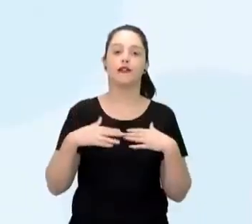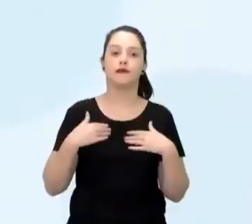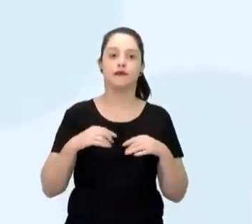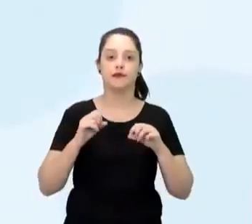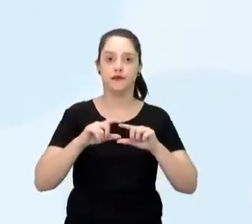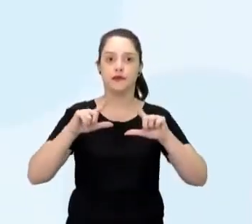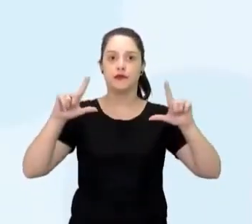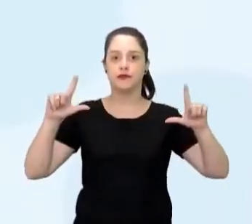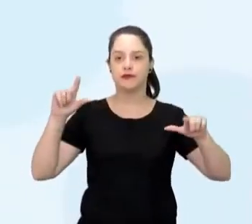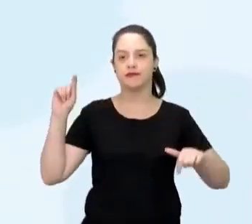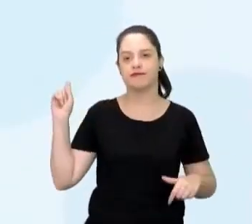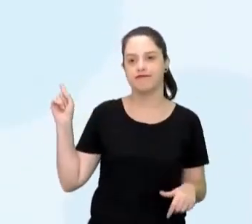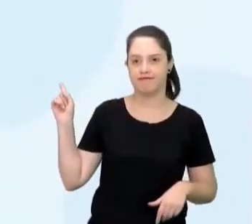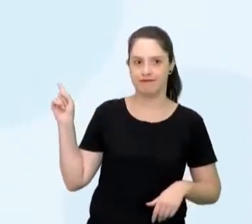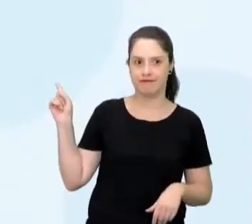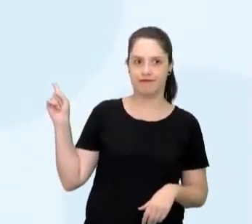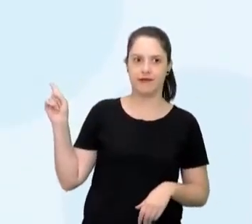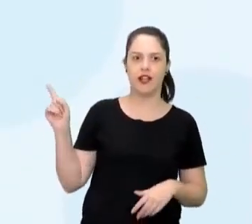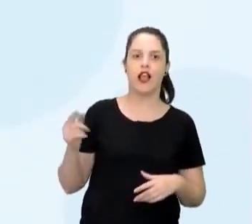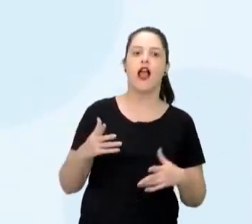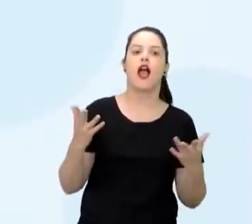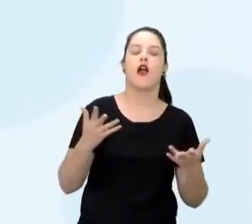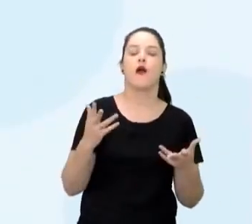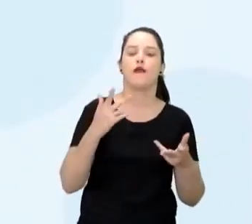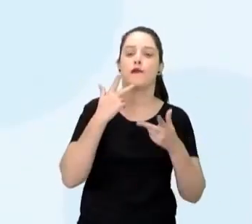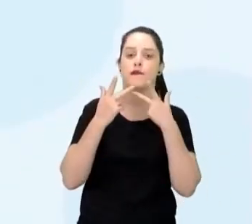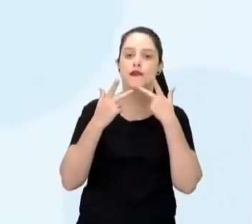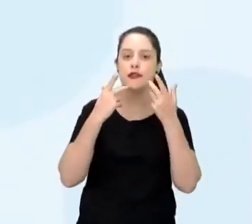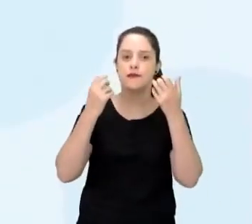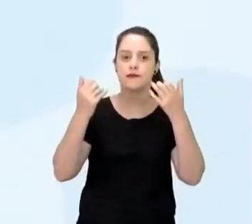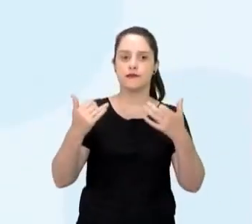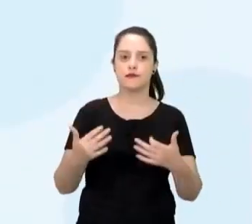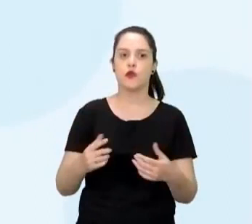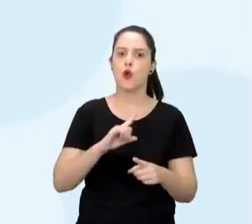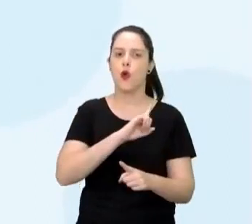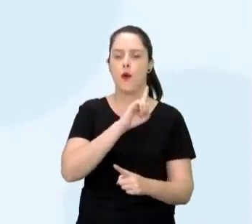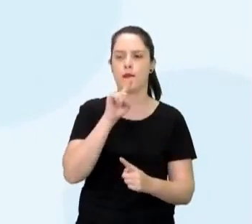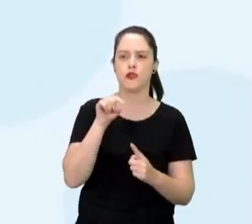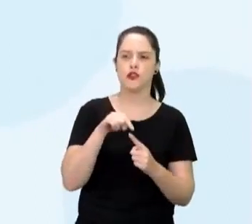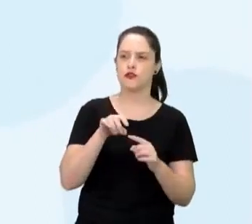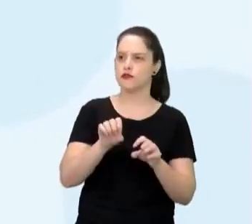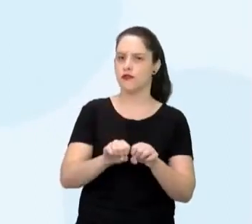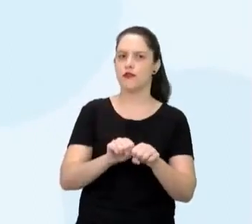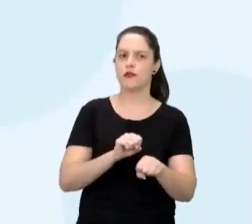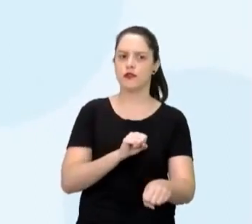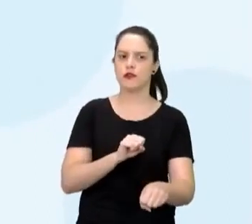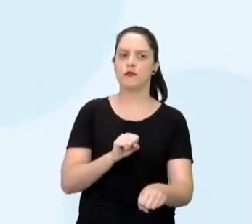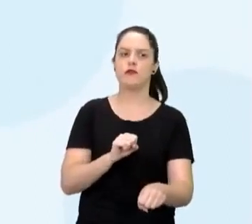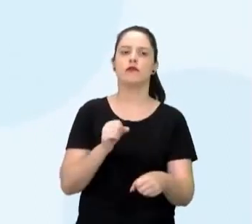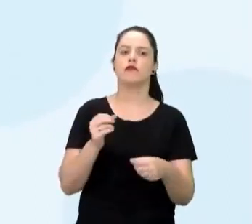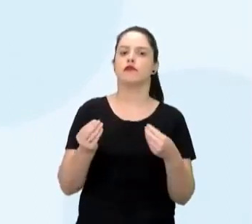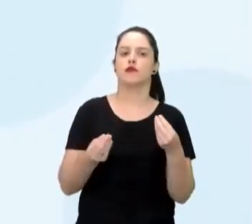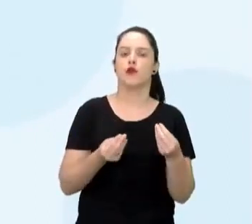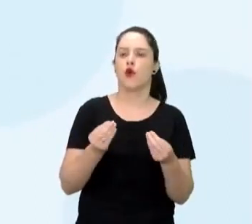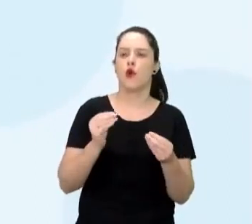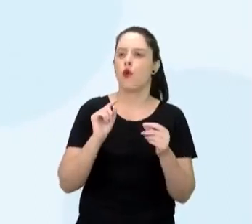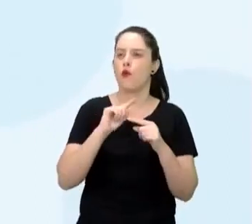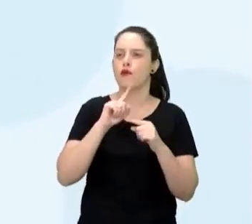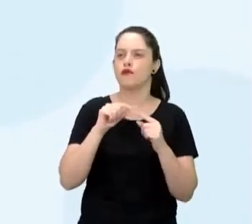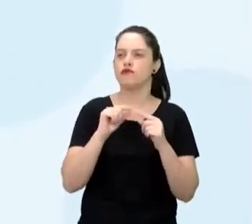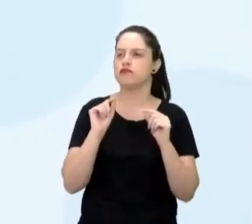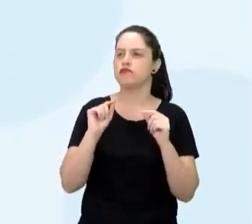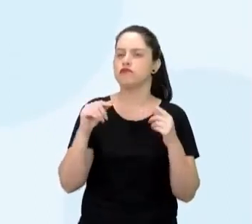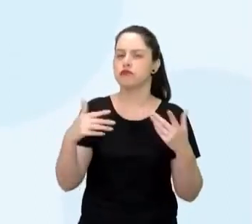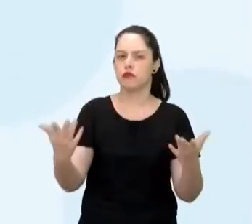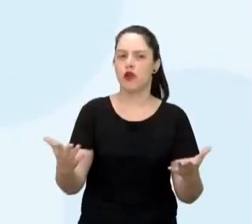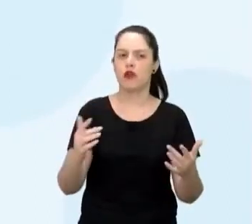na tela, por favor. A gente vai falar, então, agora um pouquinho dos objetivos, né, dessa formação. Então, qual que é o objetivo aí de a